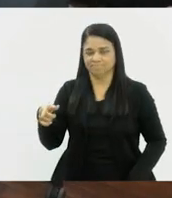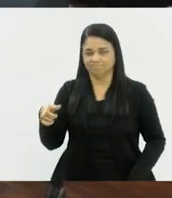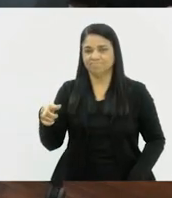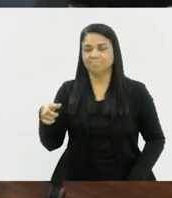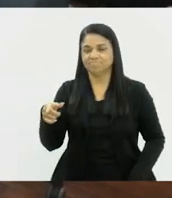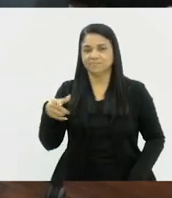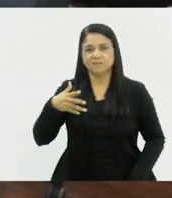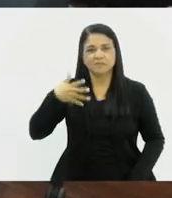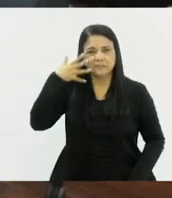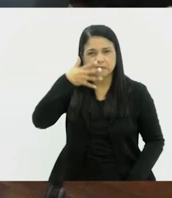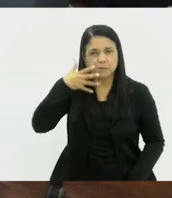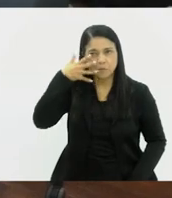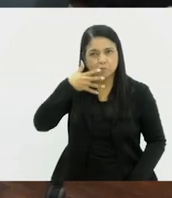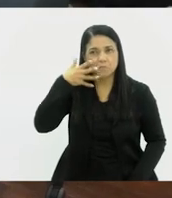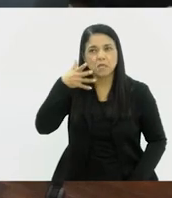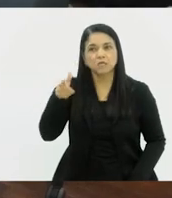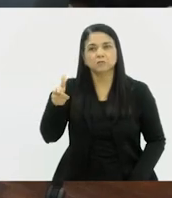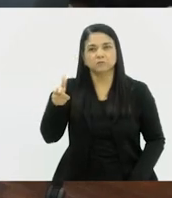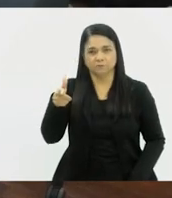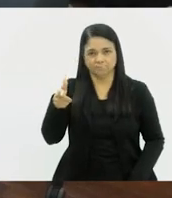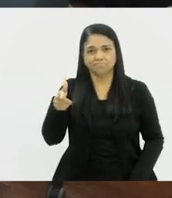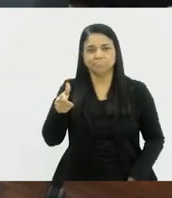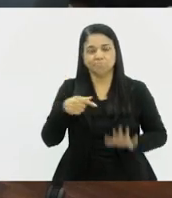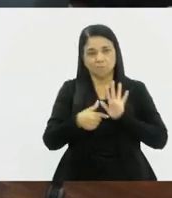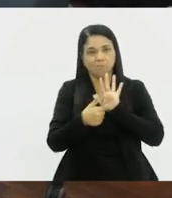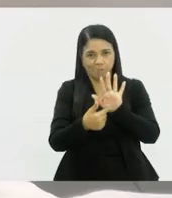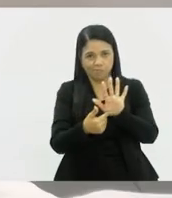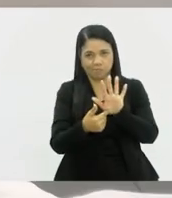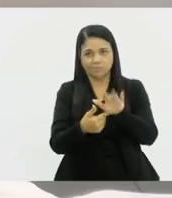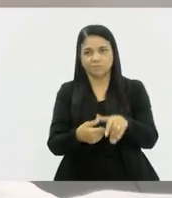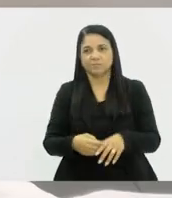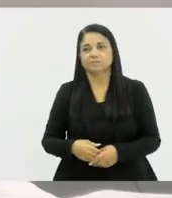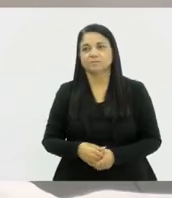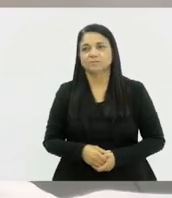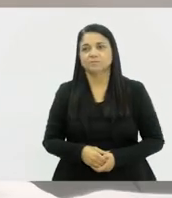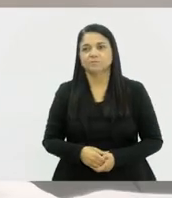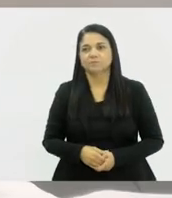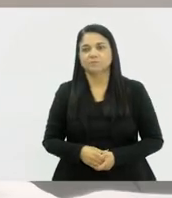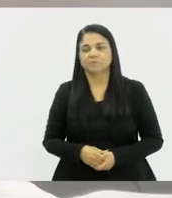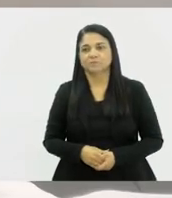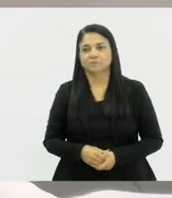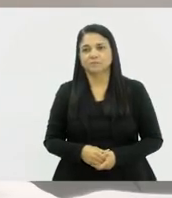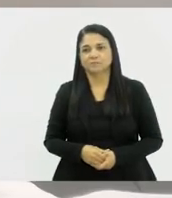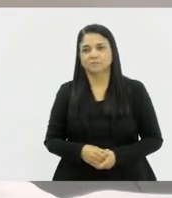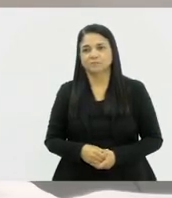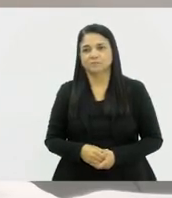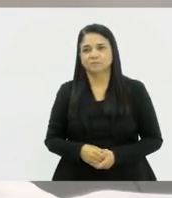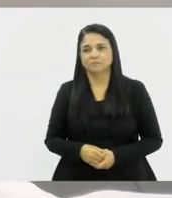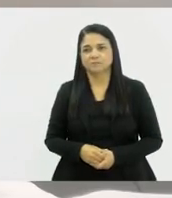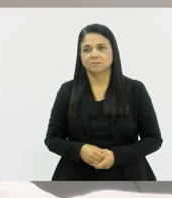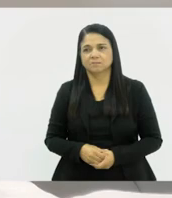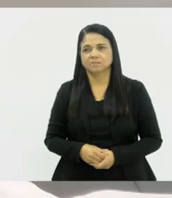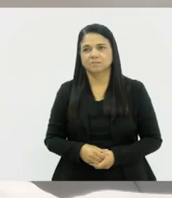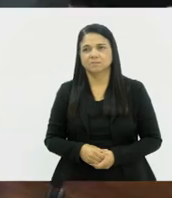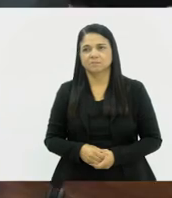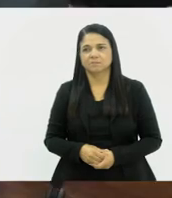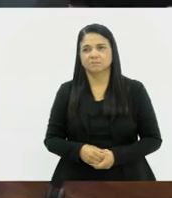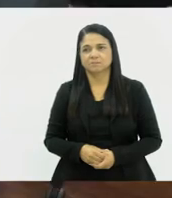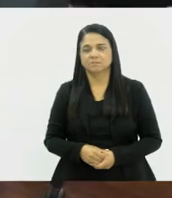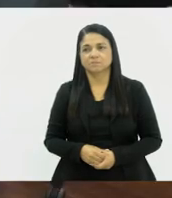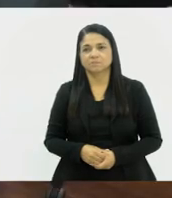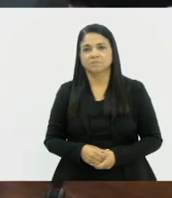depoimento que esse depoimento levanta né bem o vamos Então